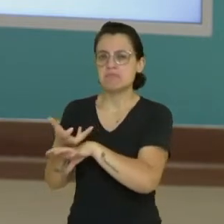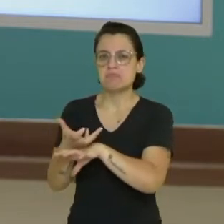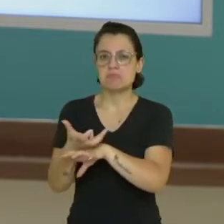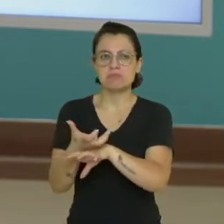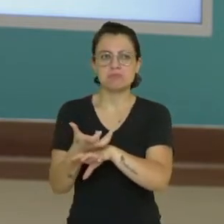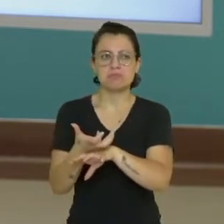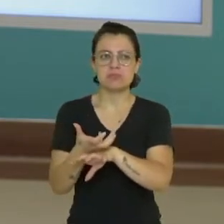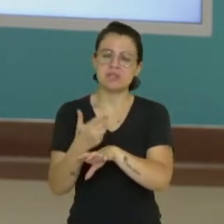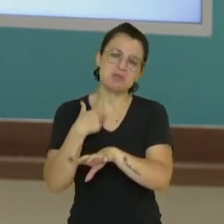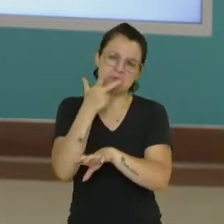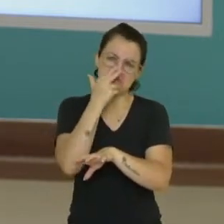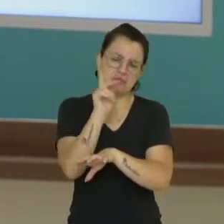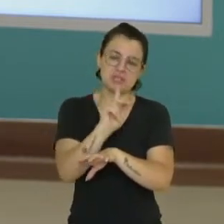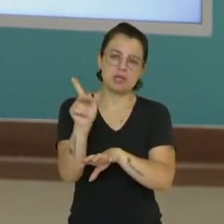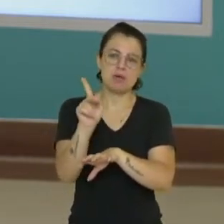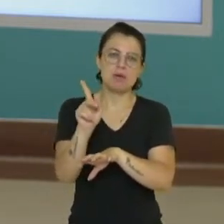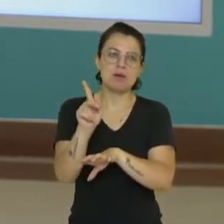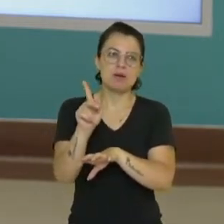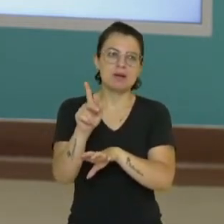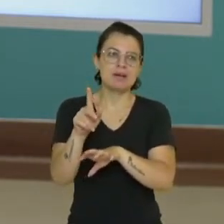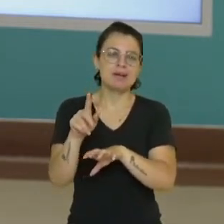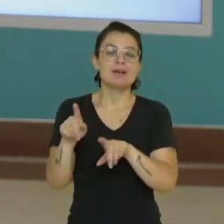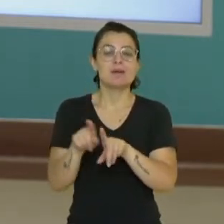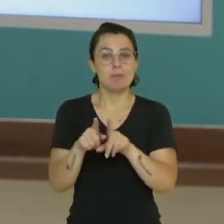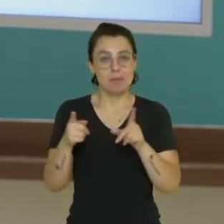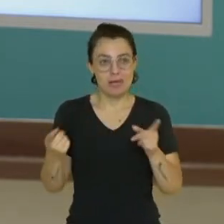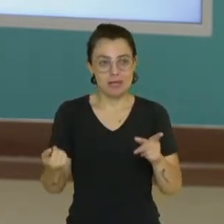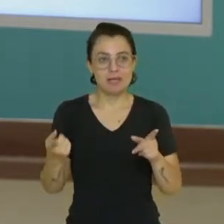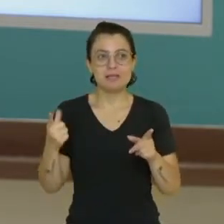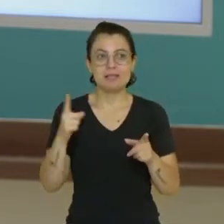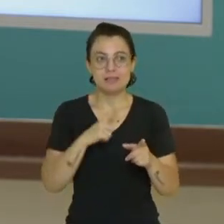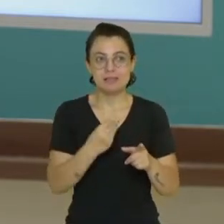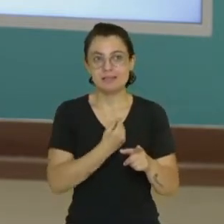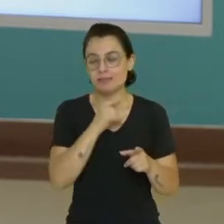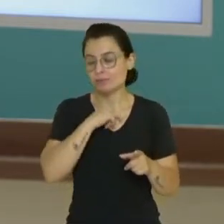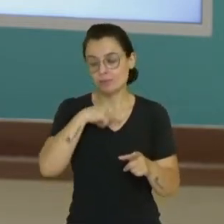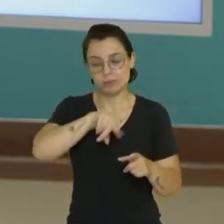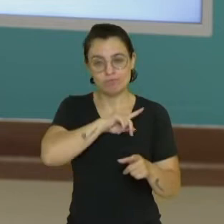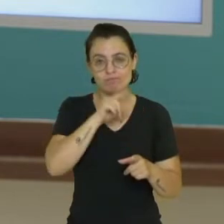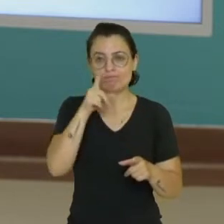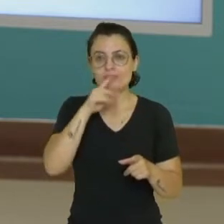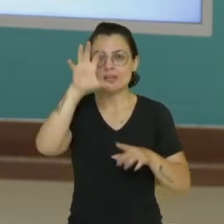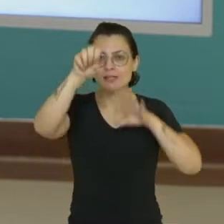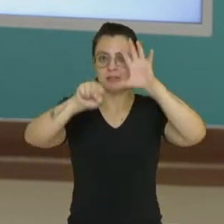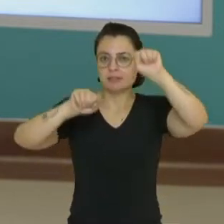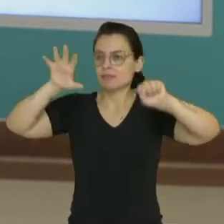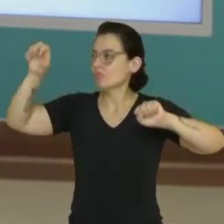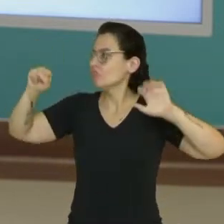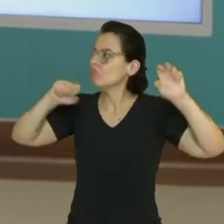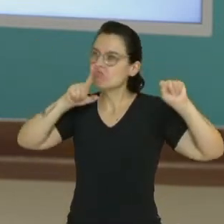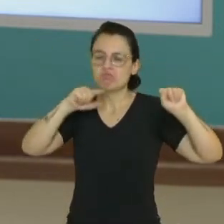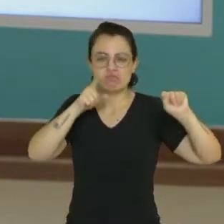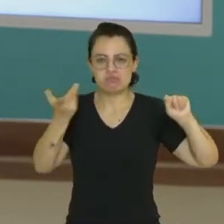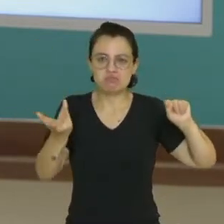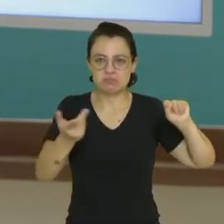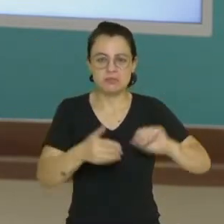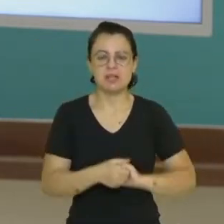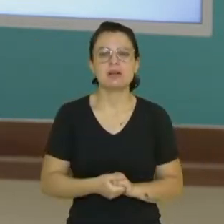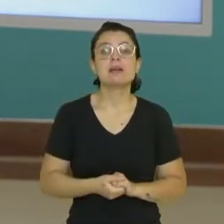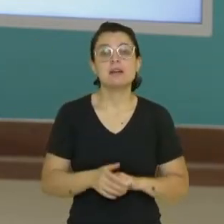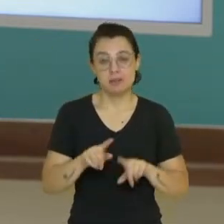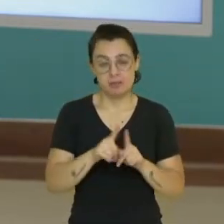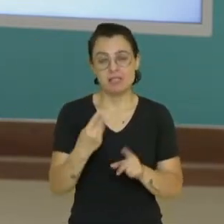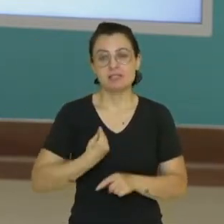então eu acho que não. Mas é claro que ele está, a gente não consegue pegá-lo. assim com as mãos como eu estou fazendo. Mas eu sei